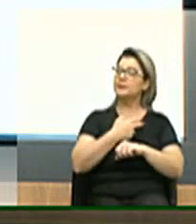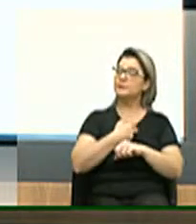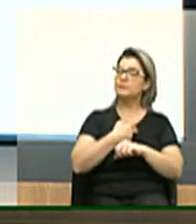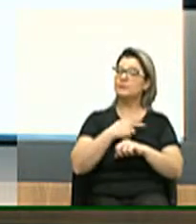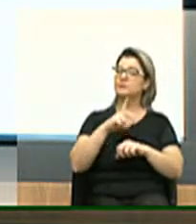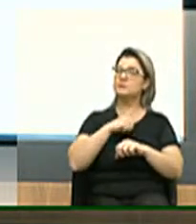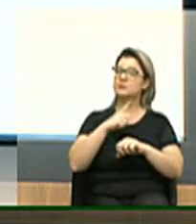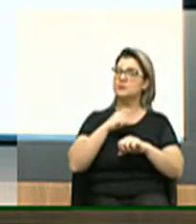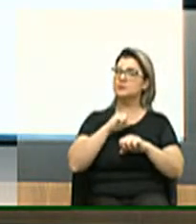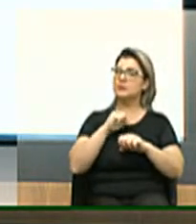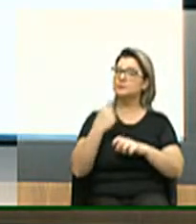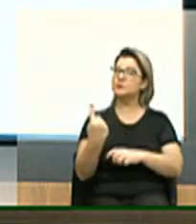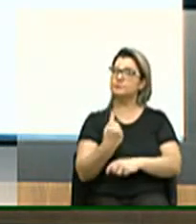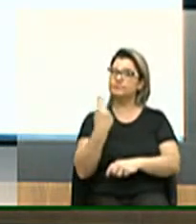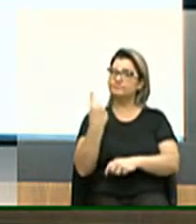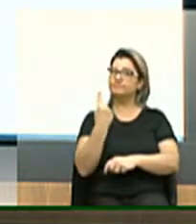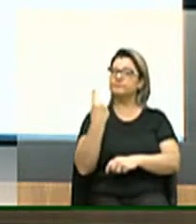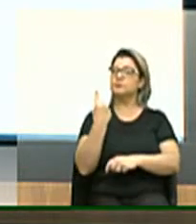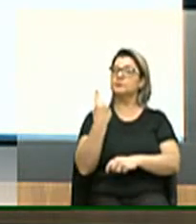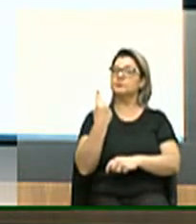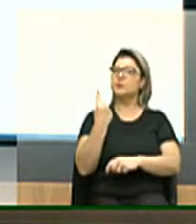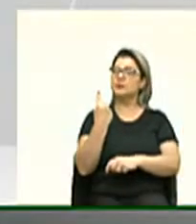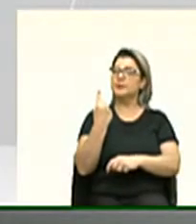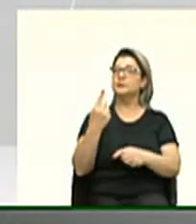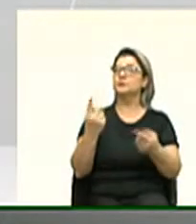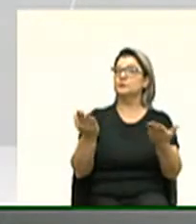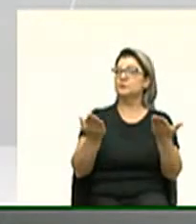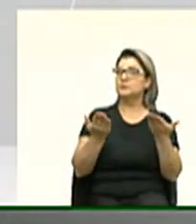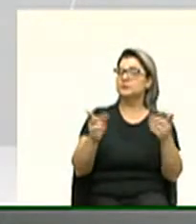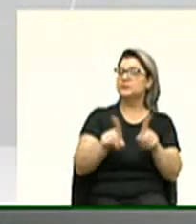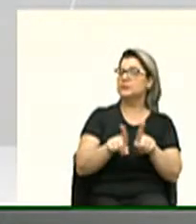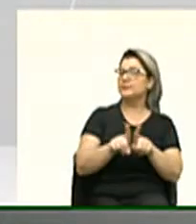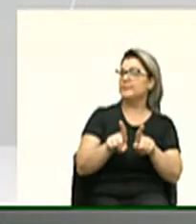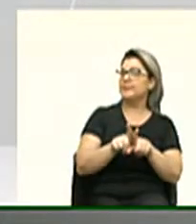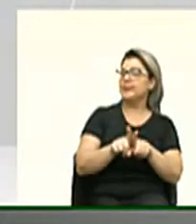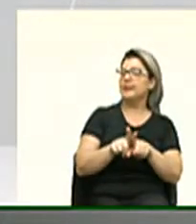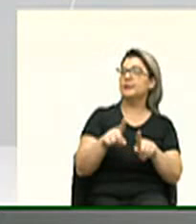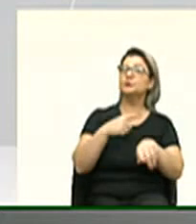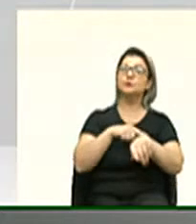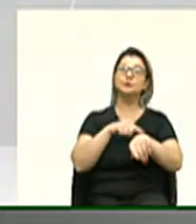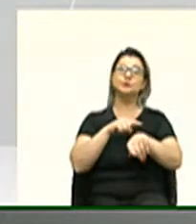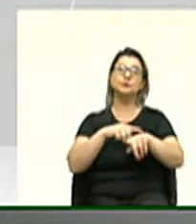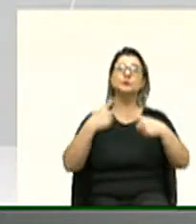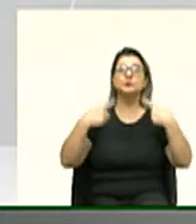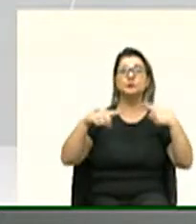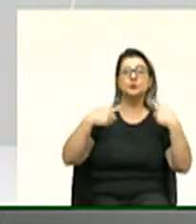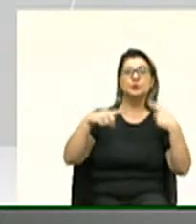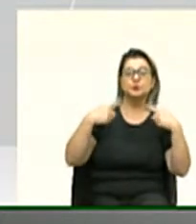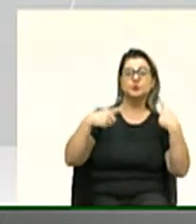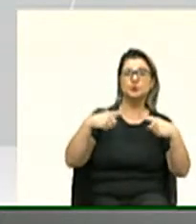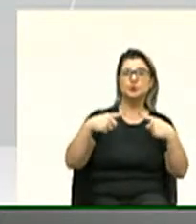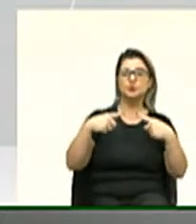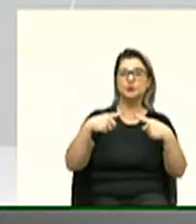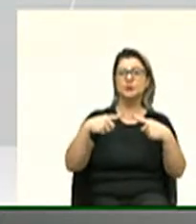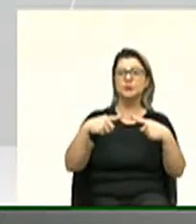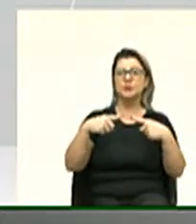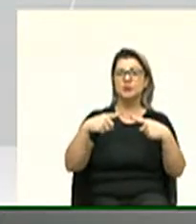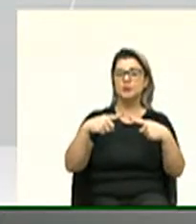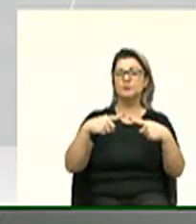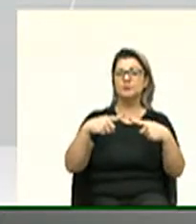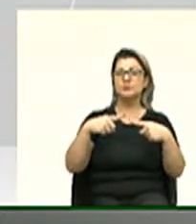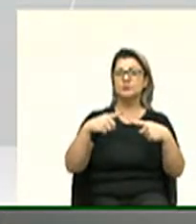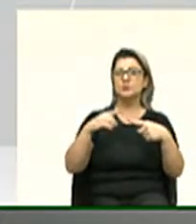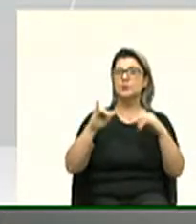social, neste momento que discutimos a viabilidade do transporte coletivo nas